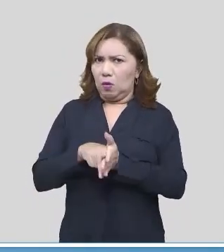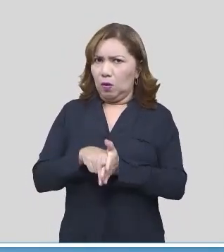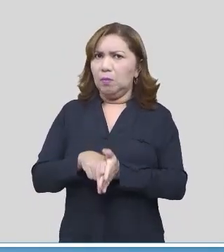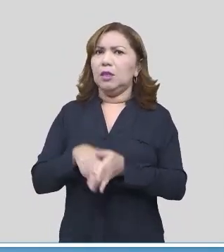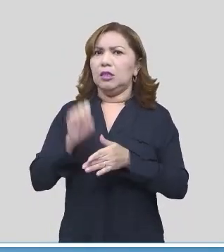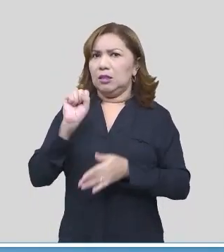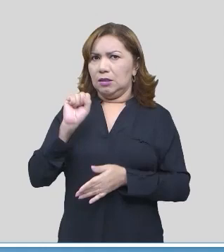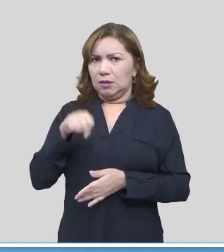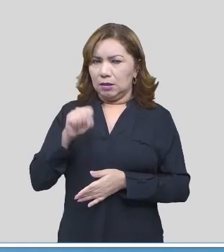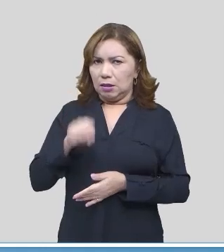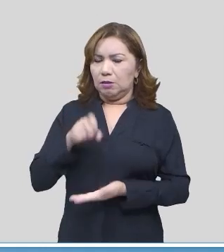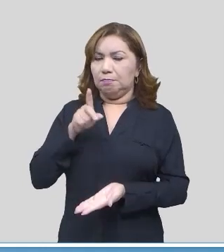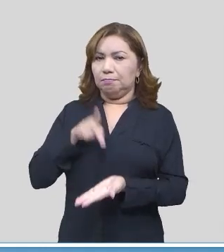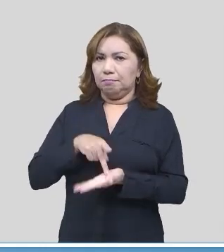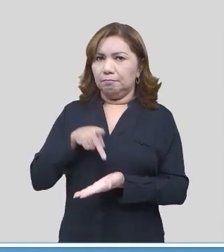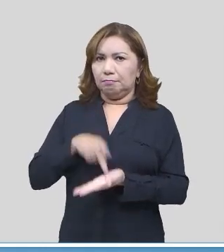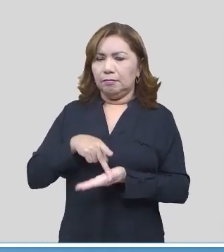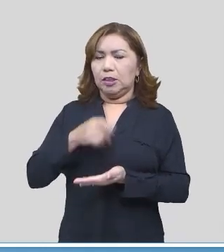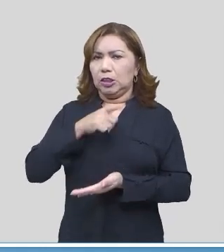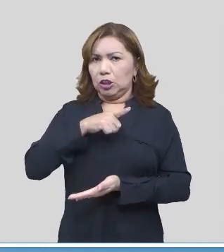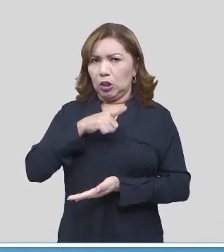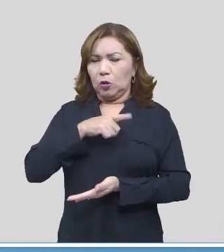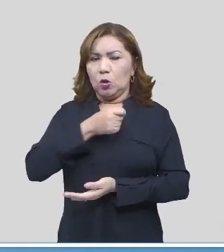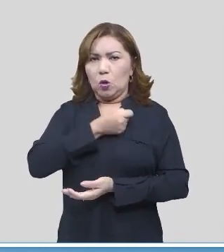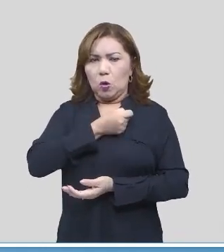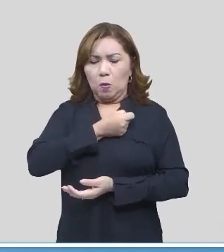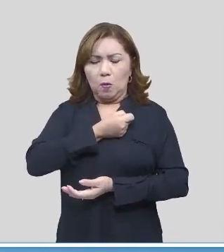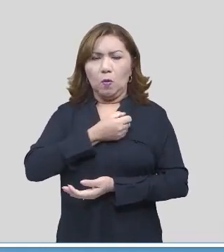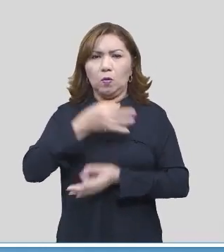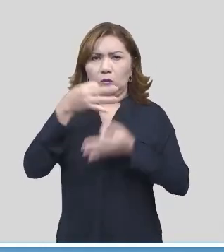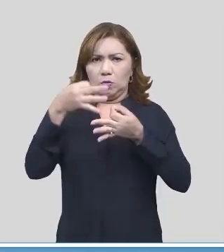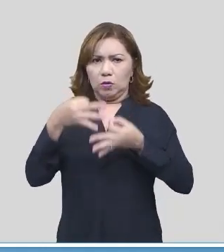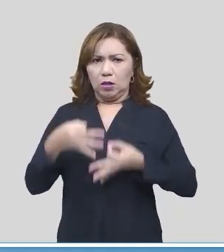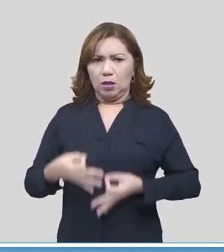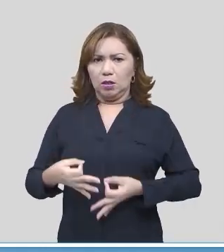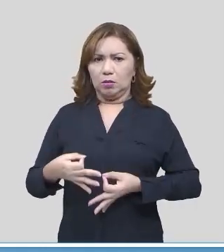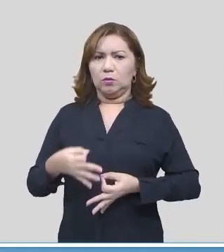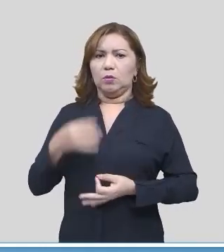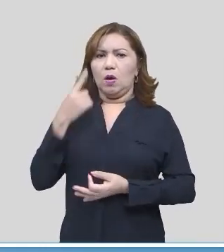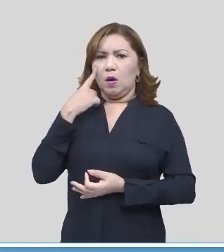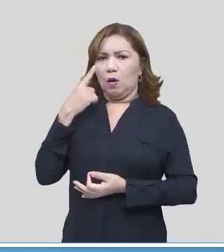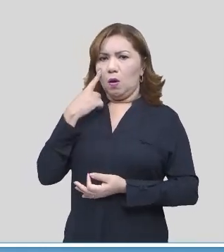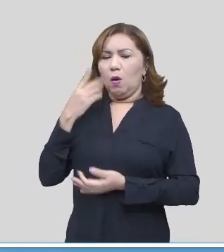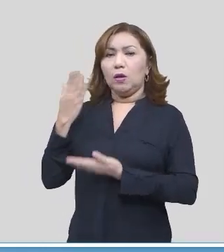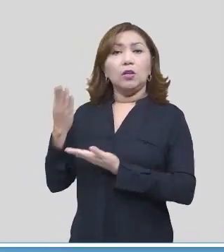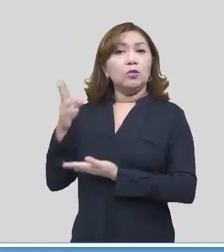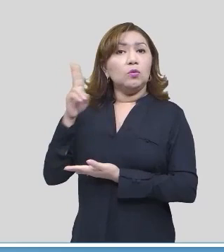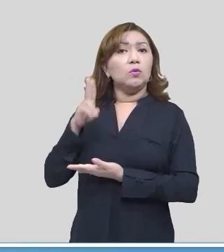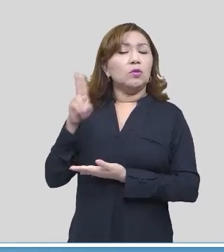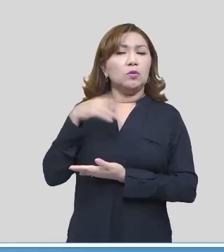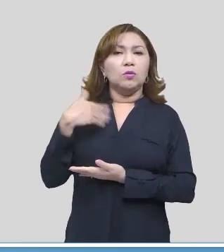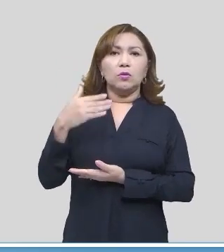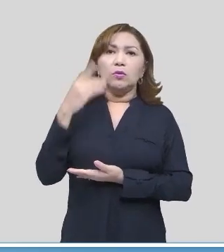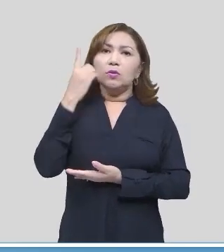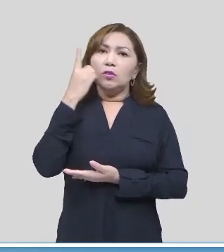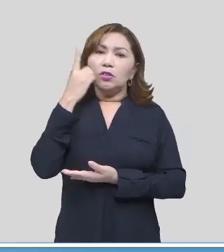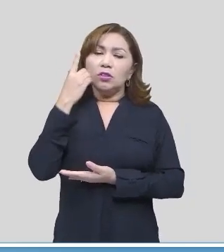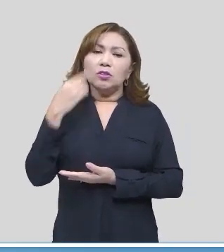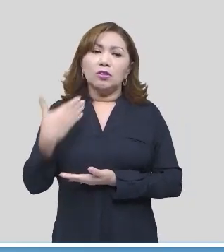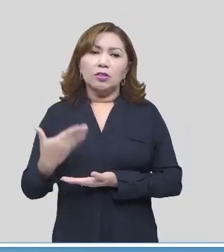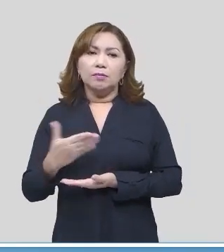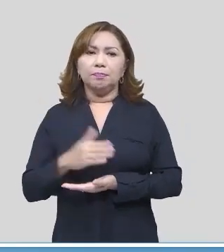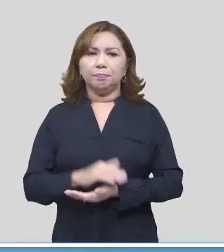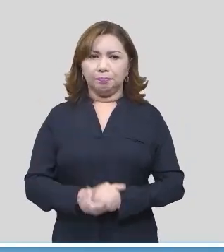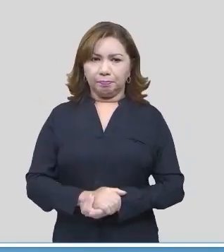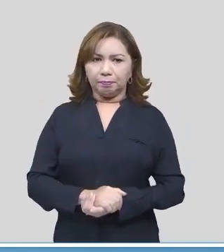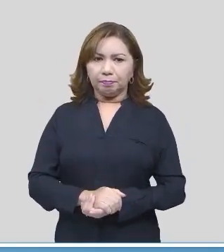convencionais. Essas medidas que utilizamos no nosso dia a dia também. Aí